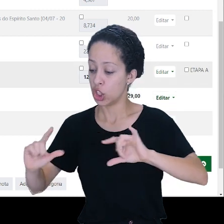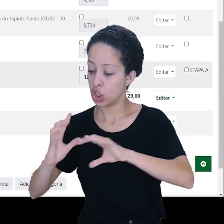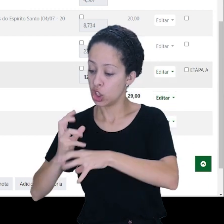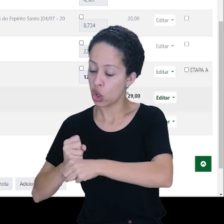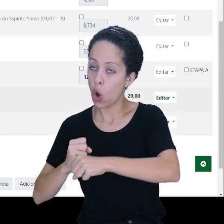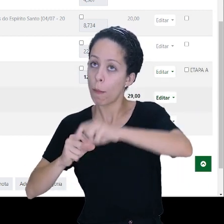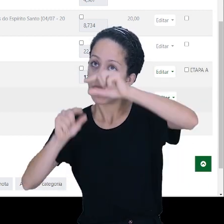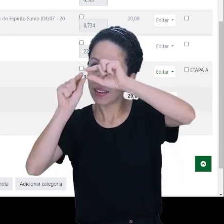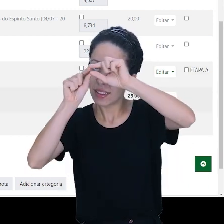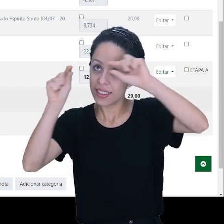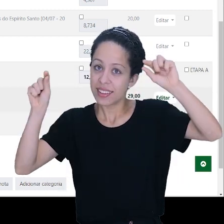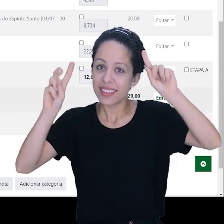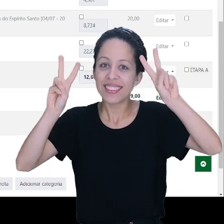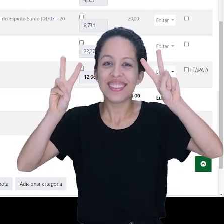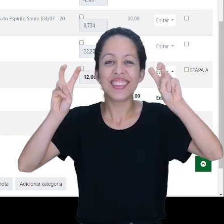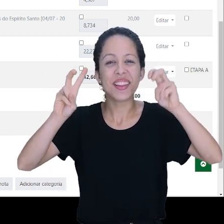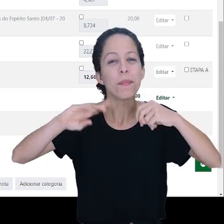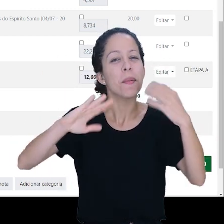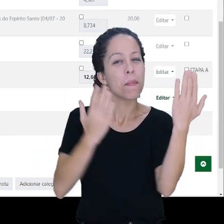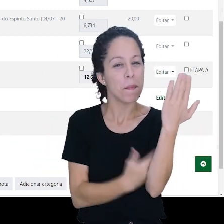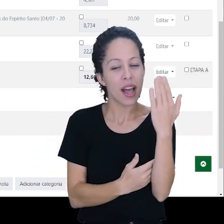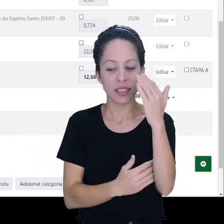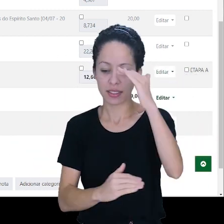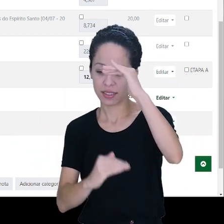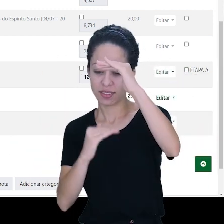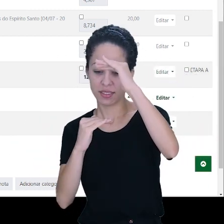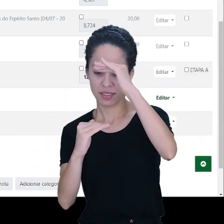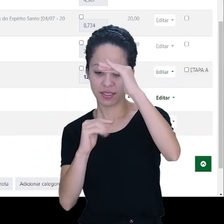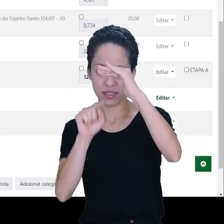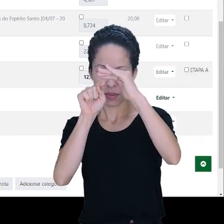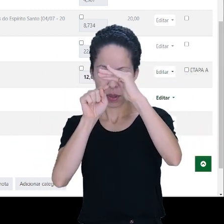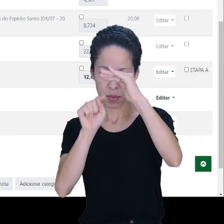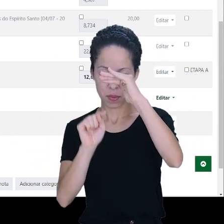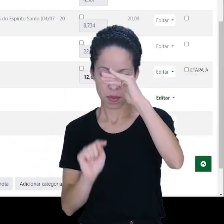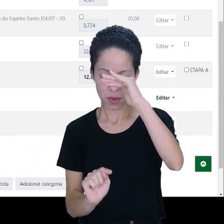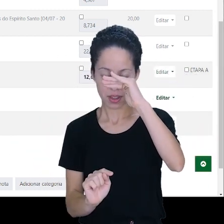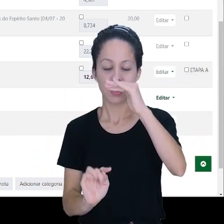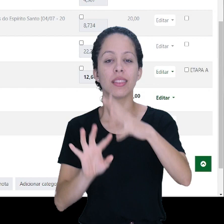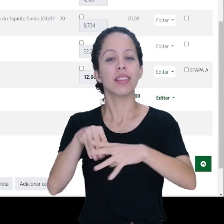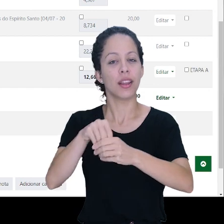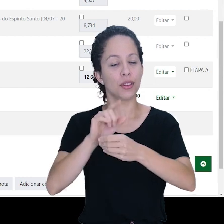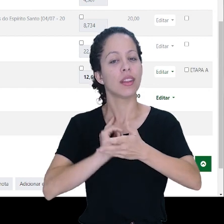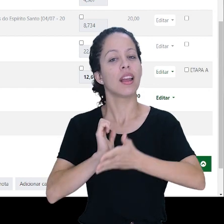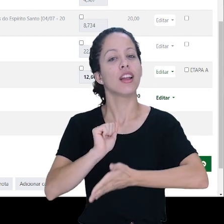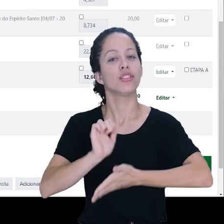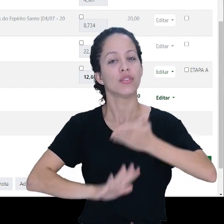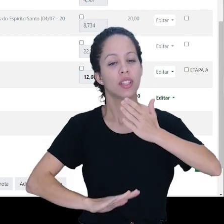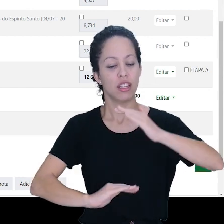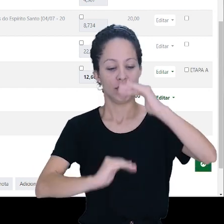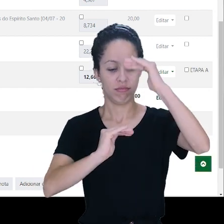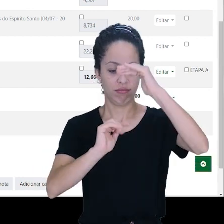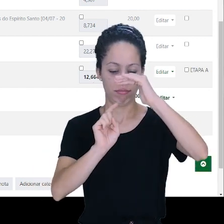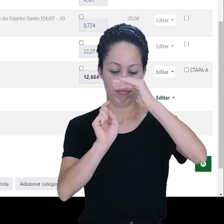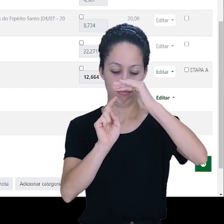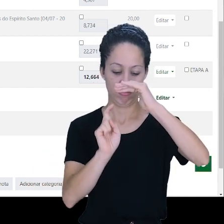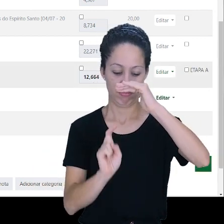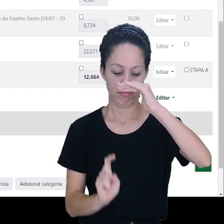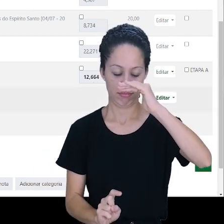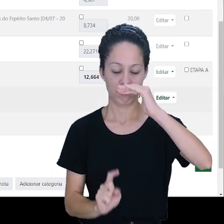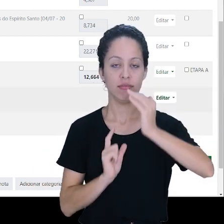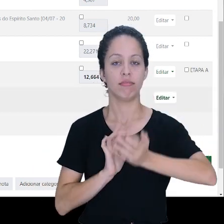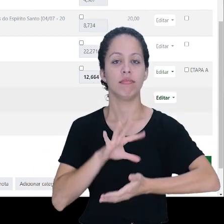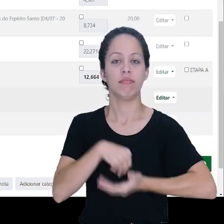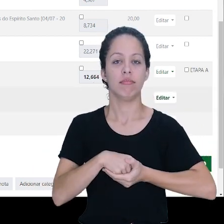tudo que estiver dentro da mesma forma que a gente fez aqui ó isso aqui atividades e Recuperação estão dentro né